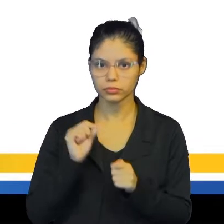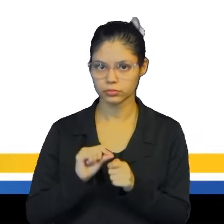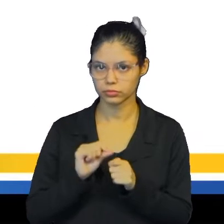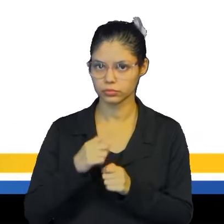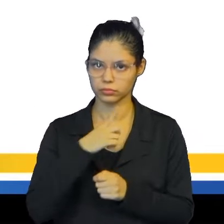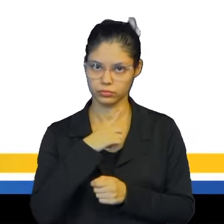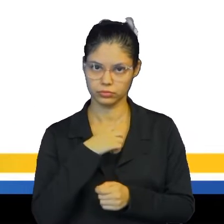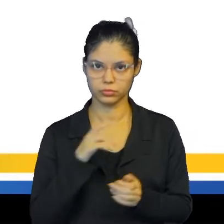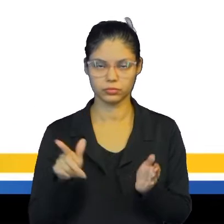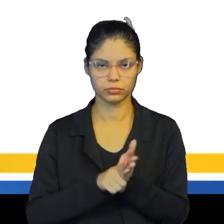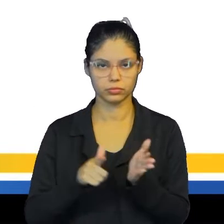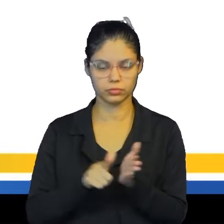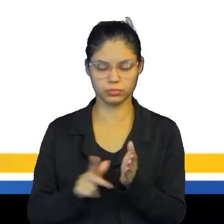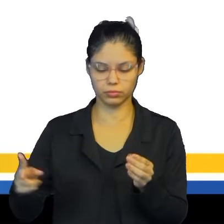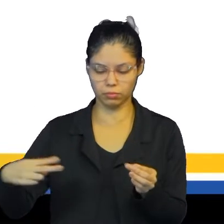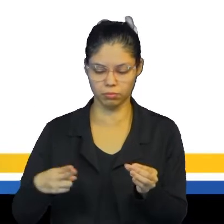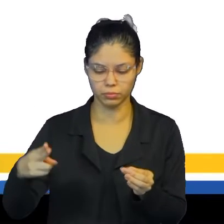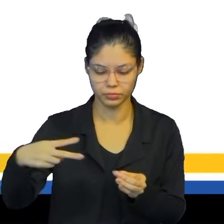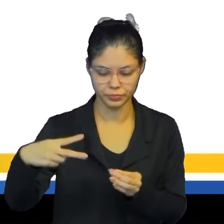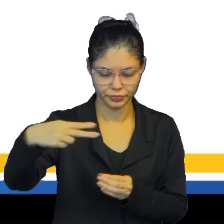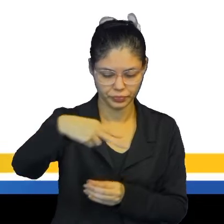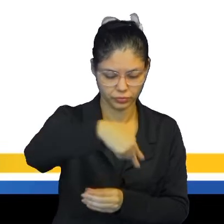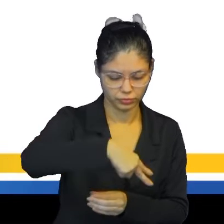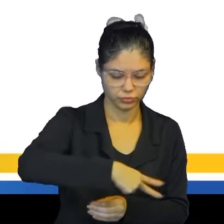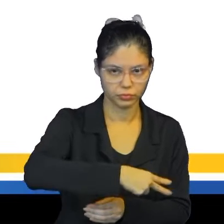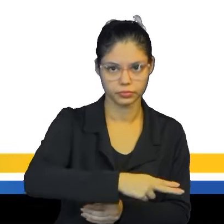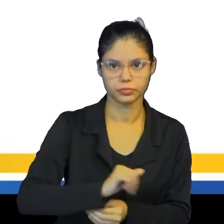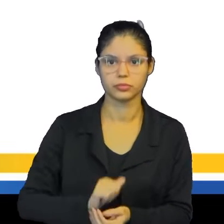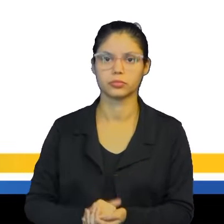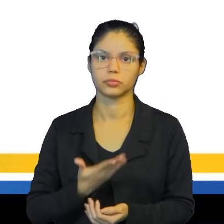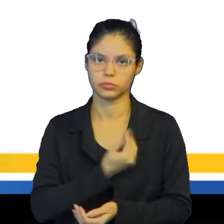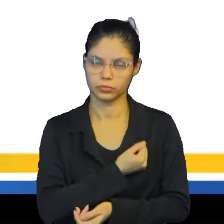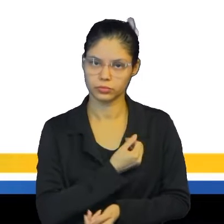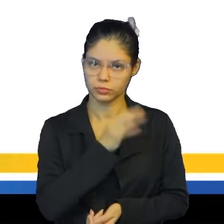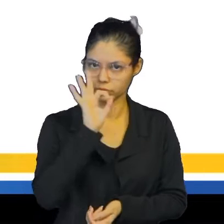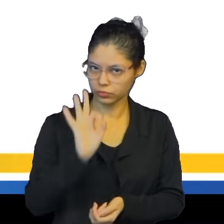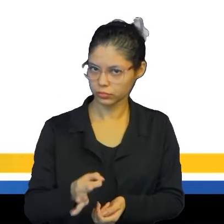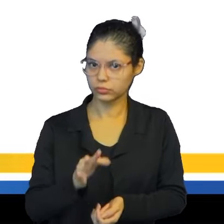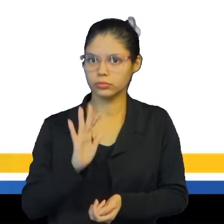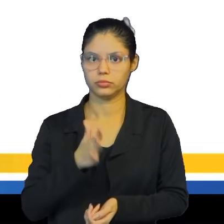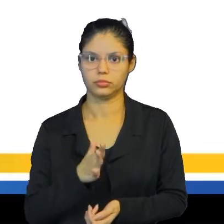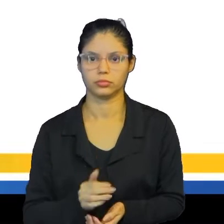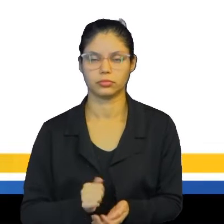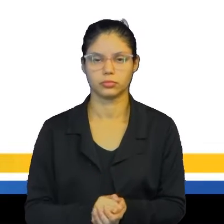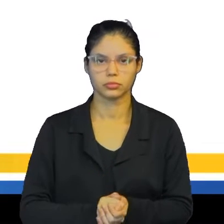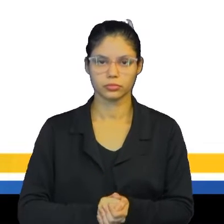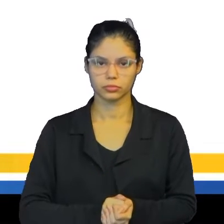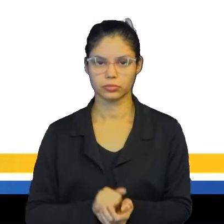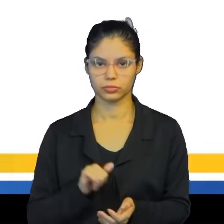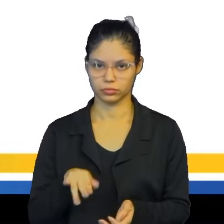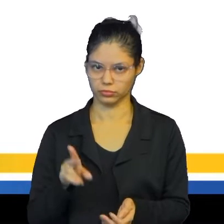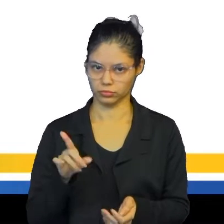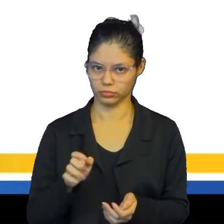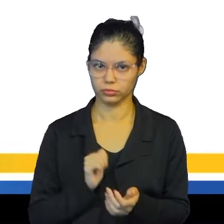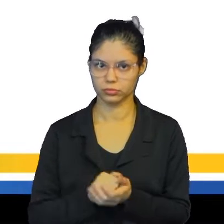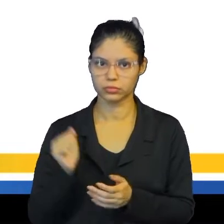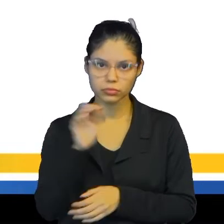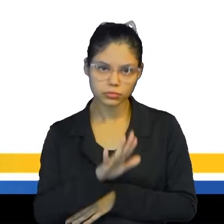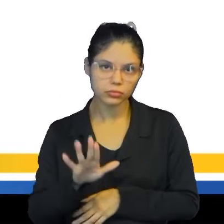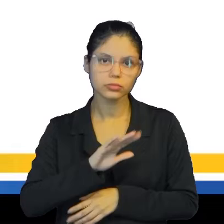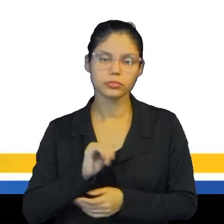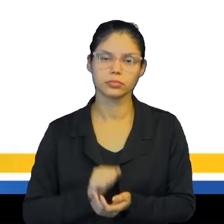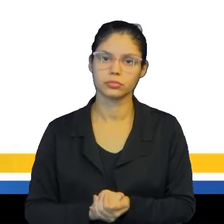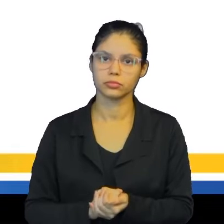ter ali o papel e saber os números corretos e já tirar um molde, né? Gera